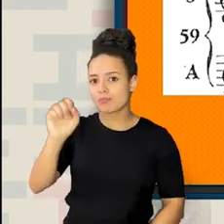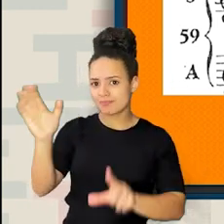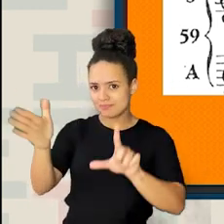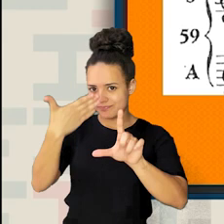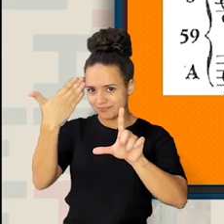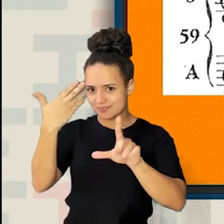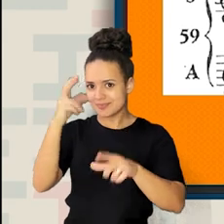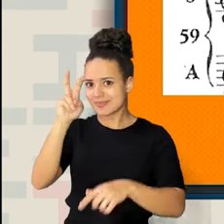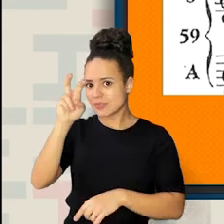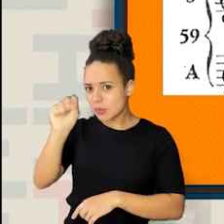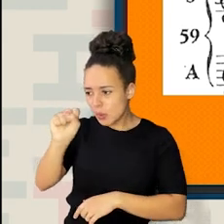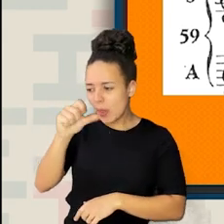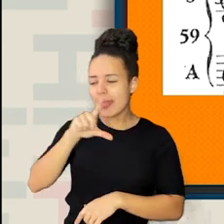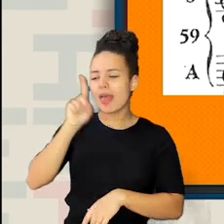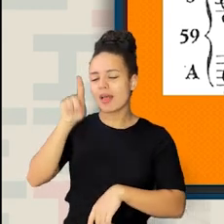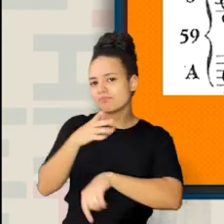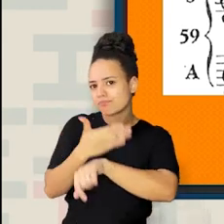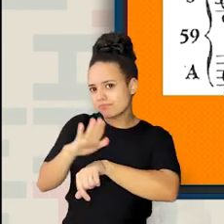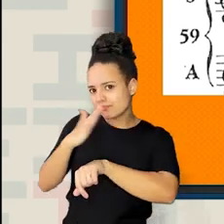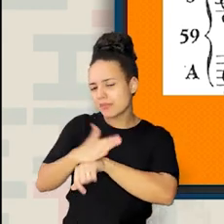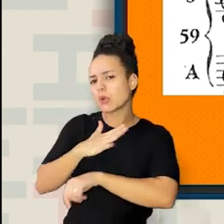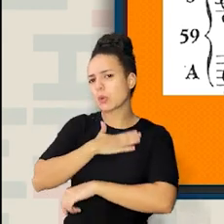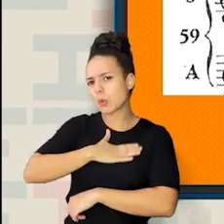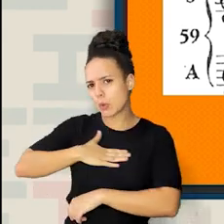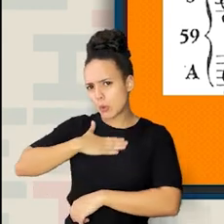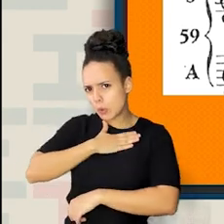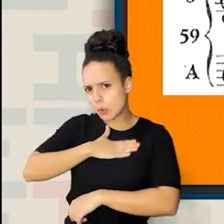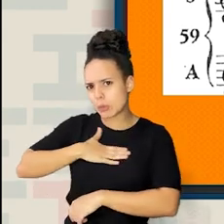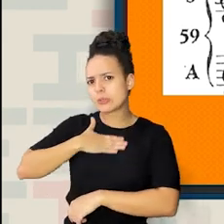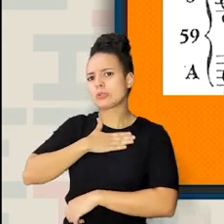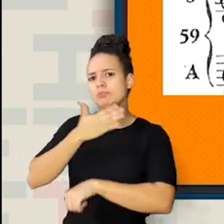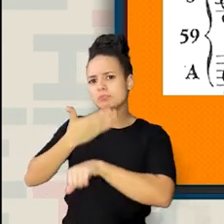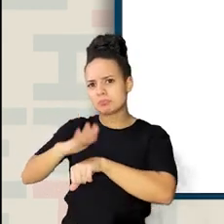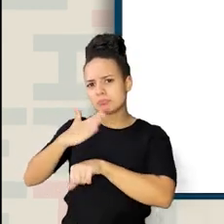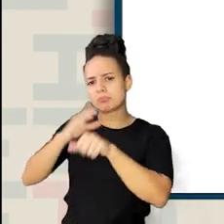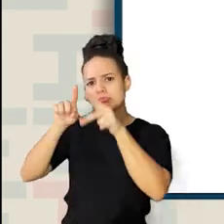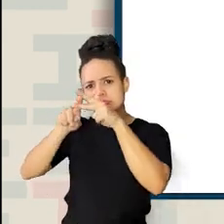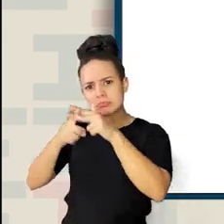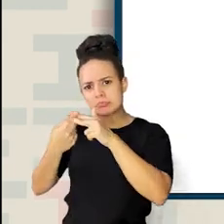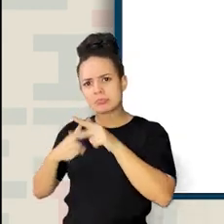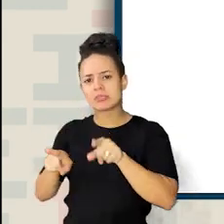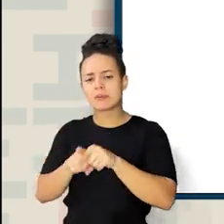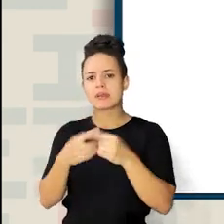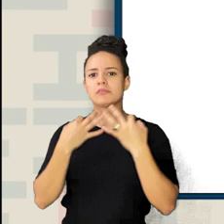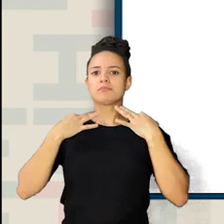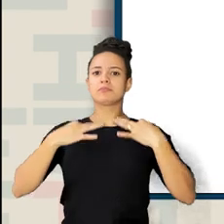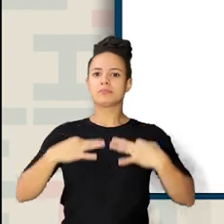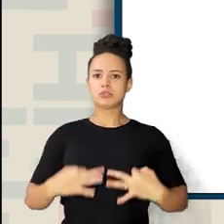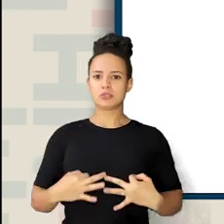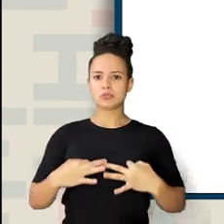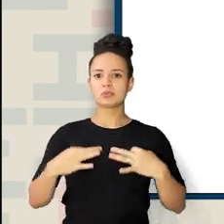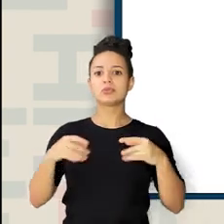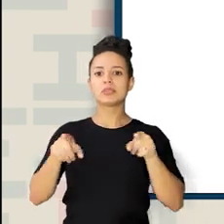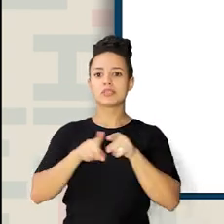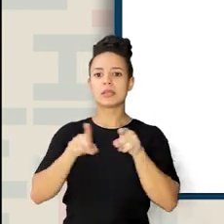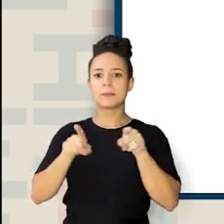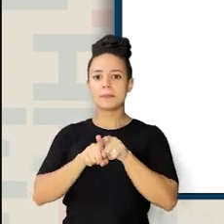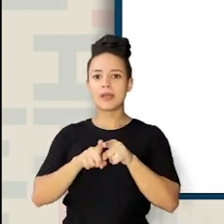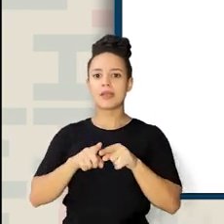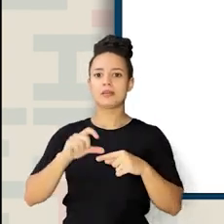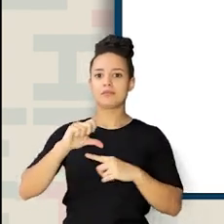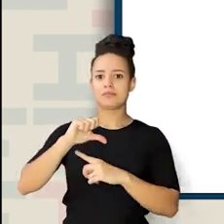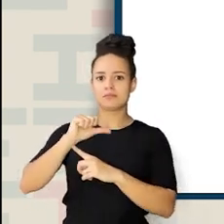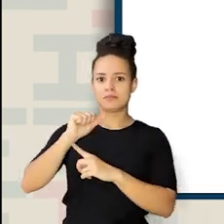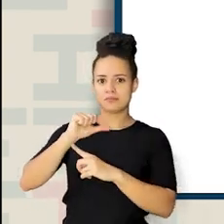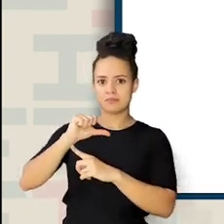do slide, né? É um exercício que eu também gosto para trabalhar tanto a afinação, quanto a postura, no caso aqui do polegar, quanto a